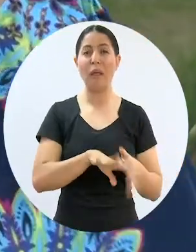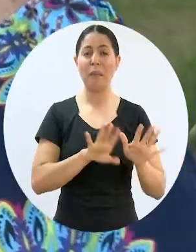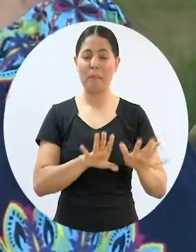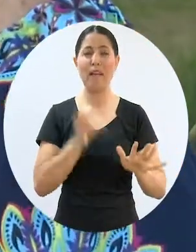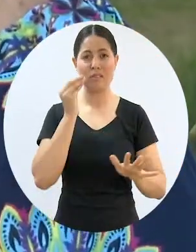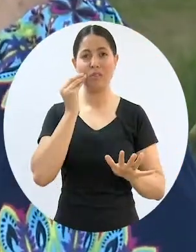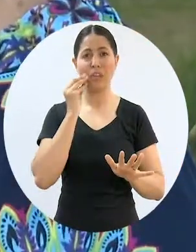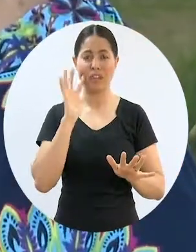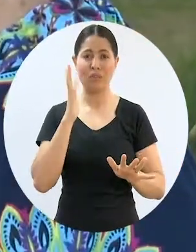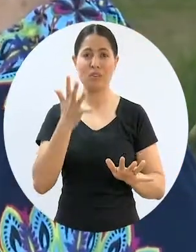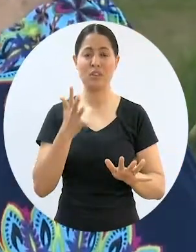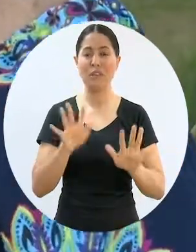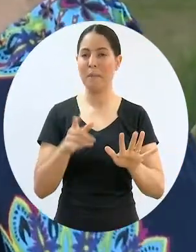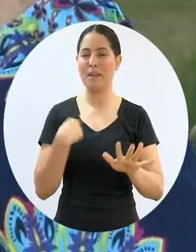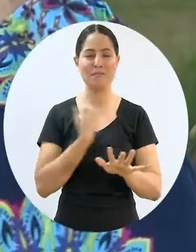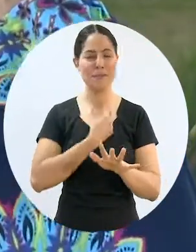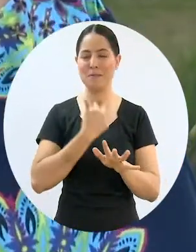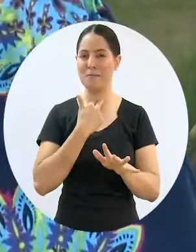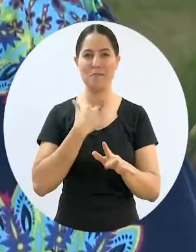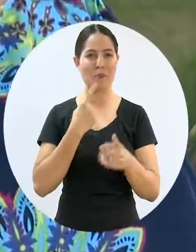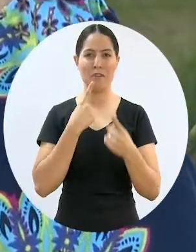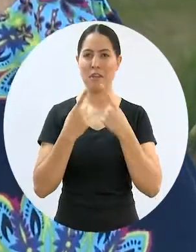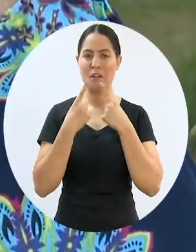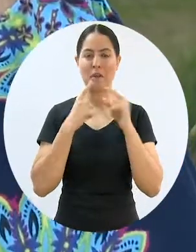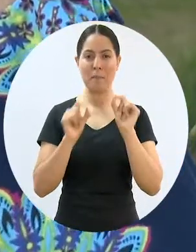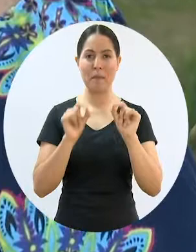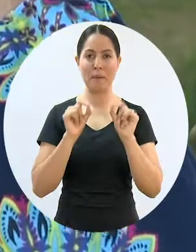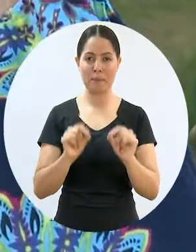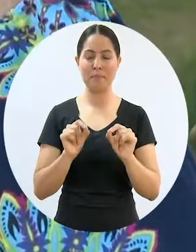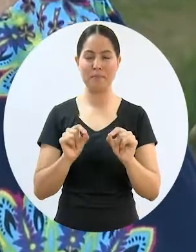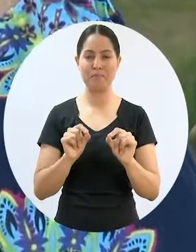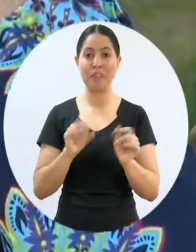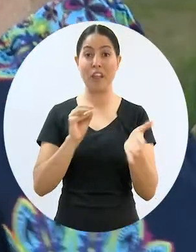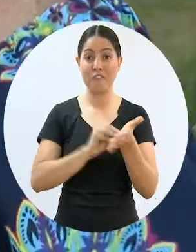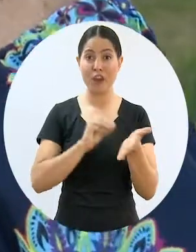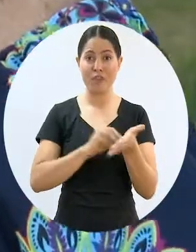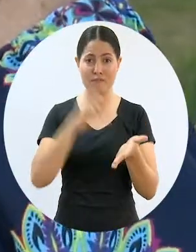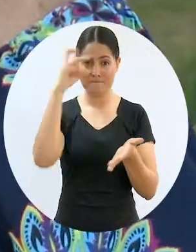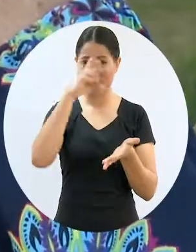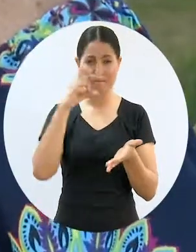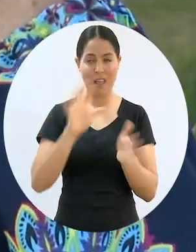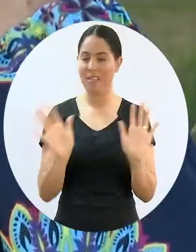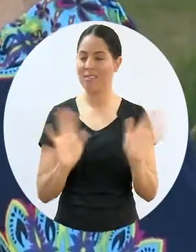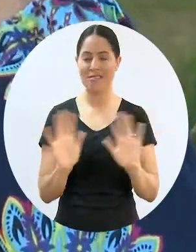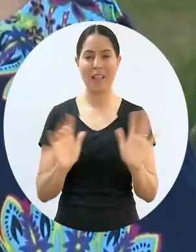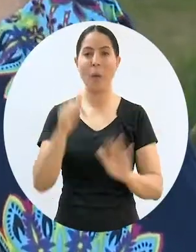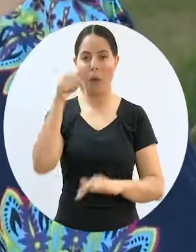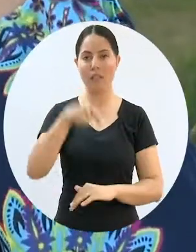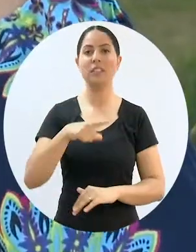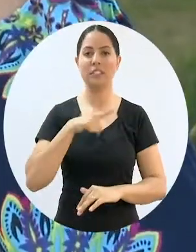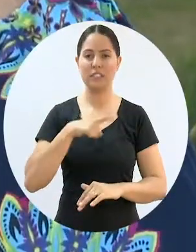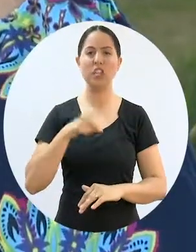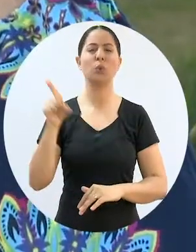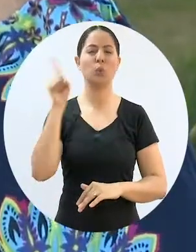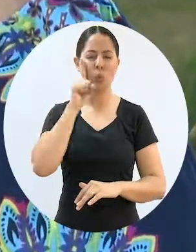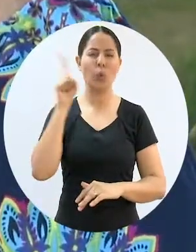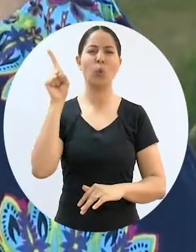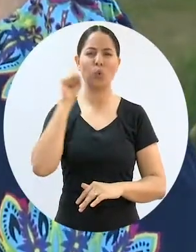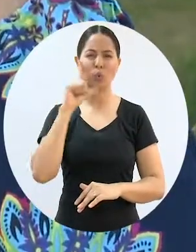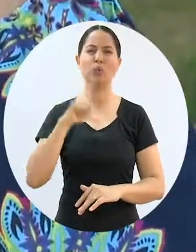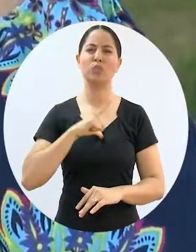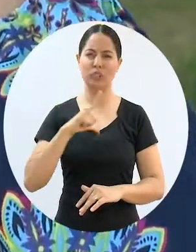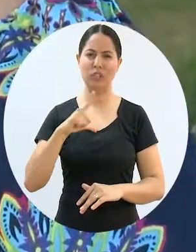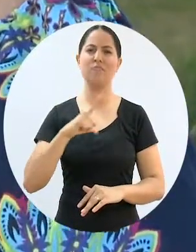que nós não podemos reclamar é da falta de fiscalização aqui. Porque todo dia